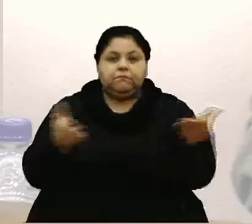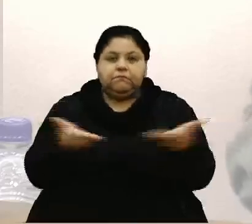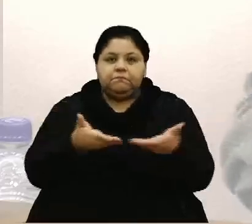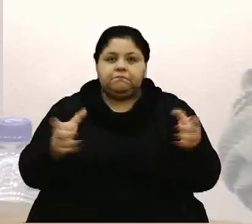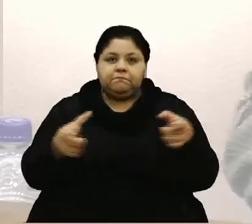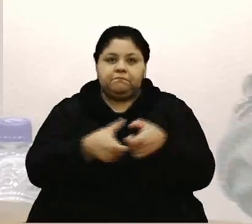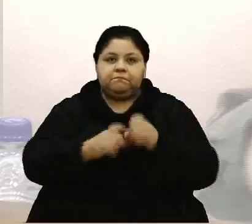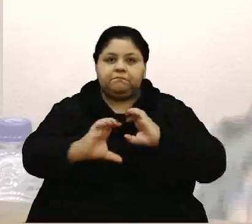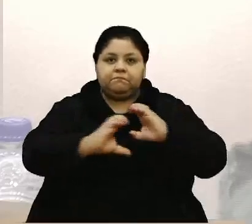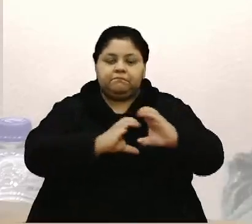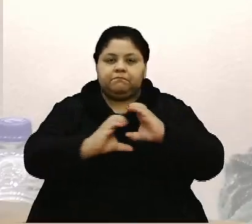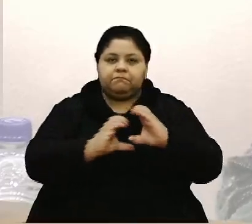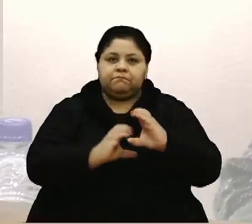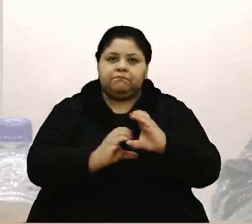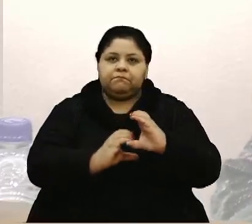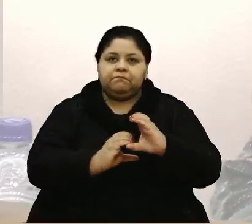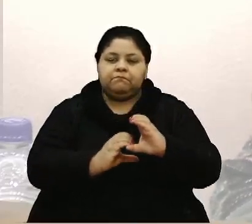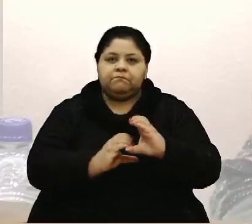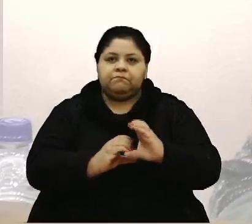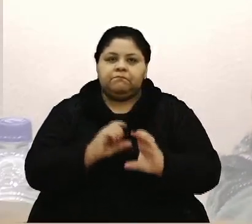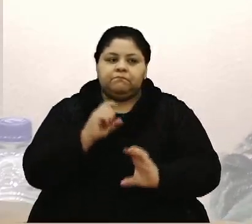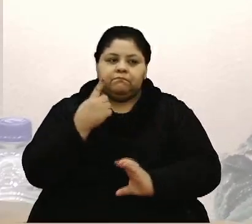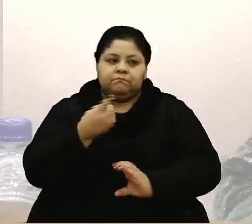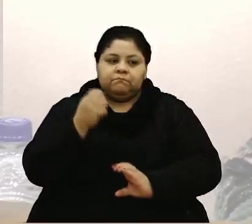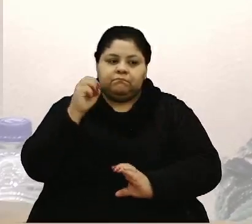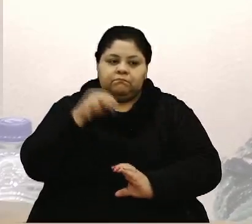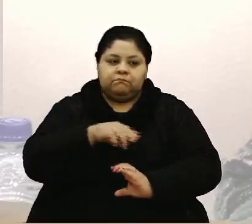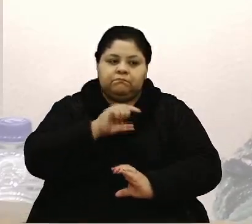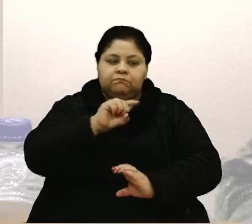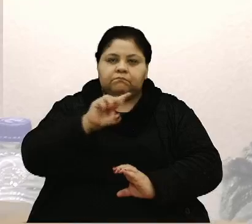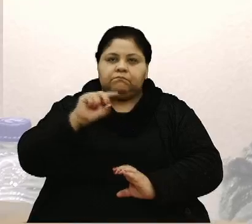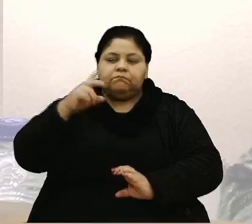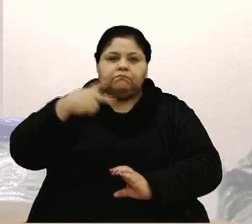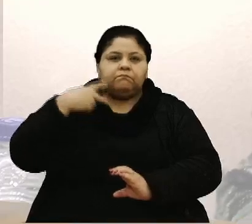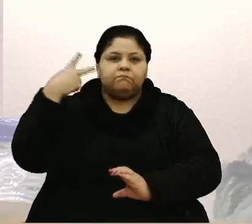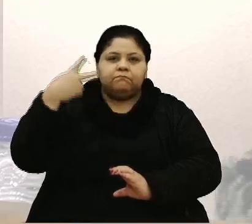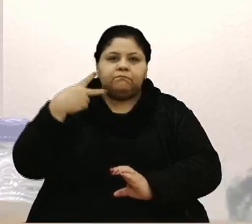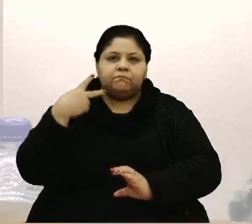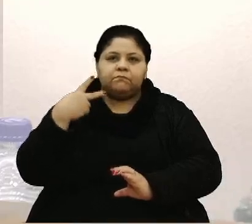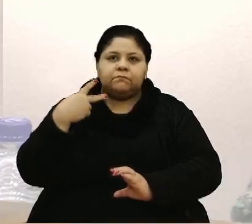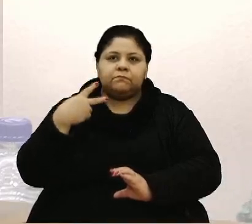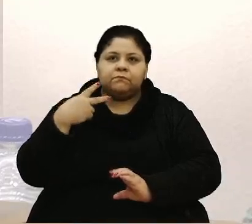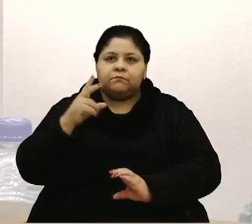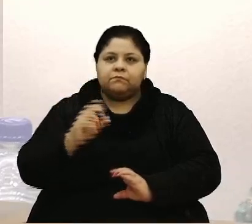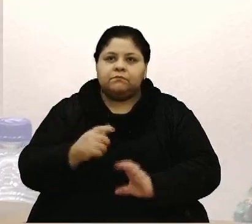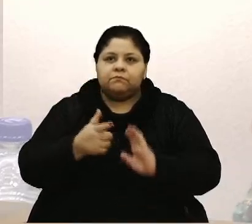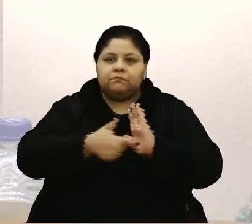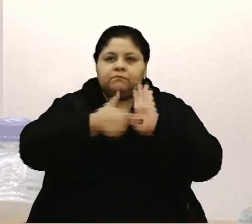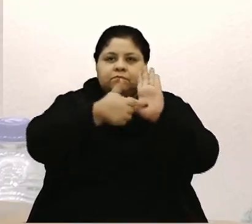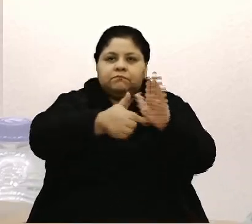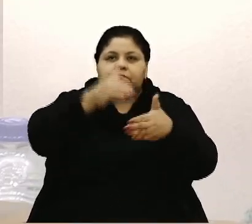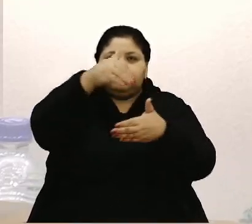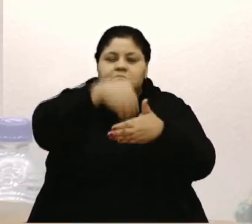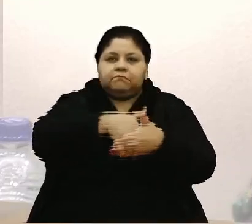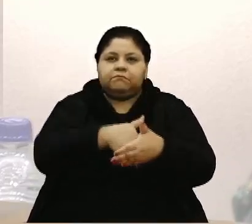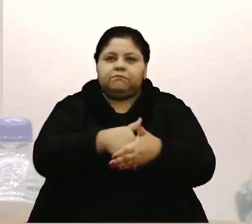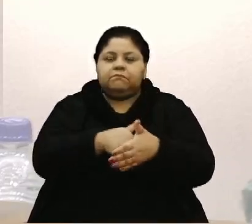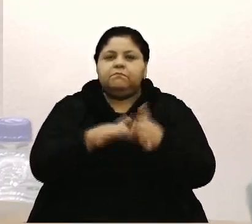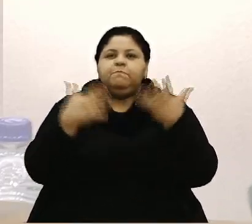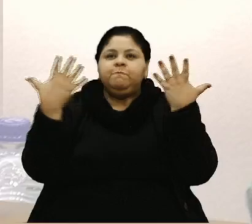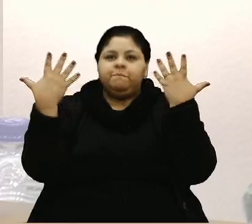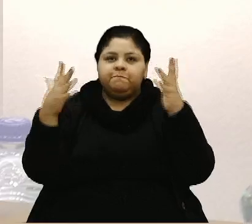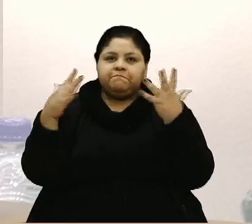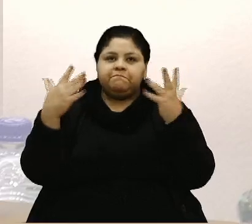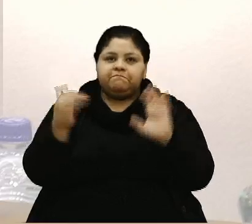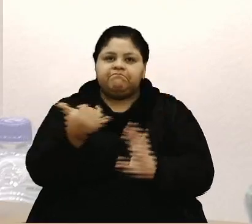Nas comunicações, pelo tempo de 1 minuto por vereador inscrito, para a apresentação de votos de pesar,